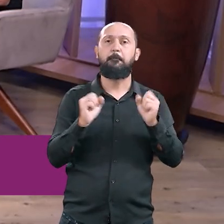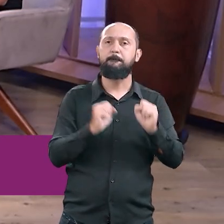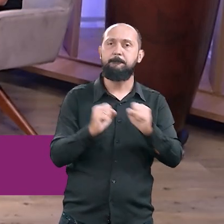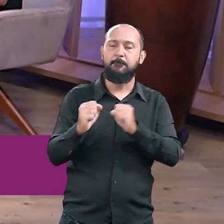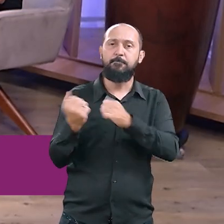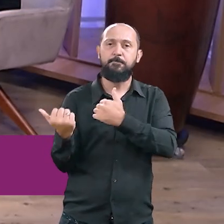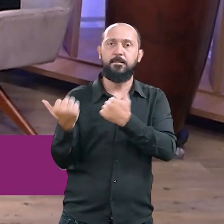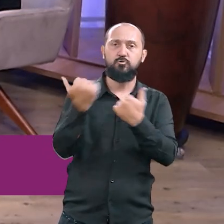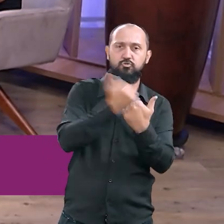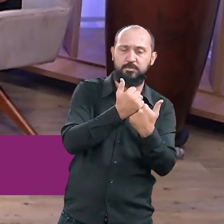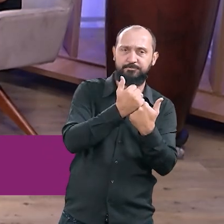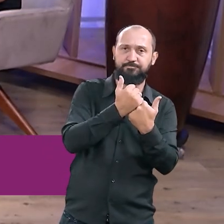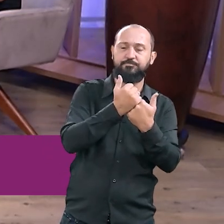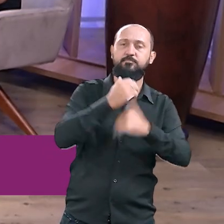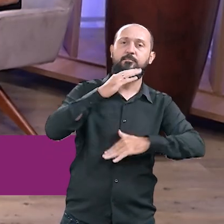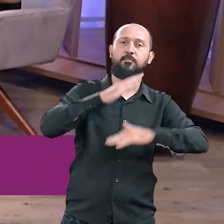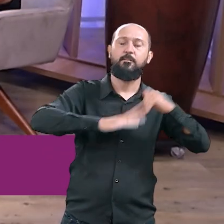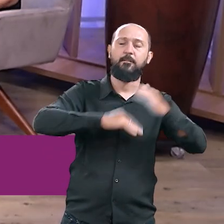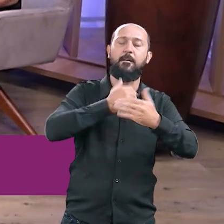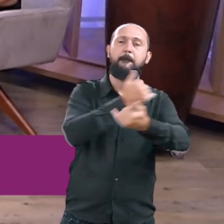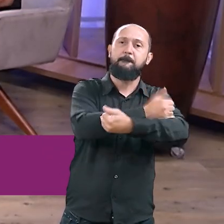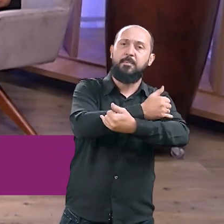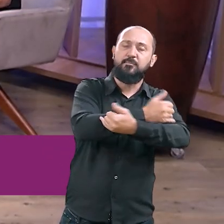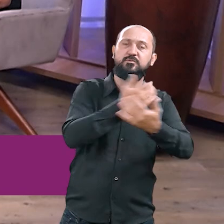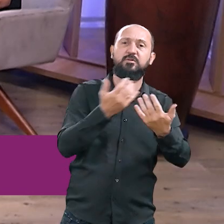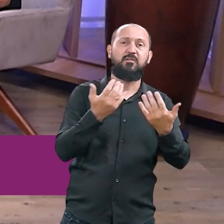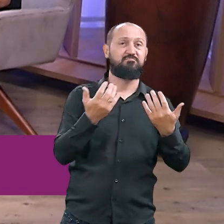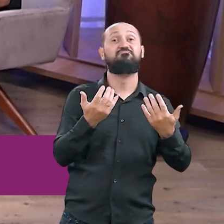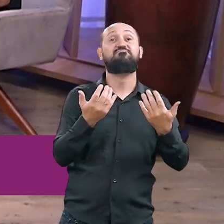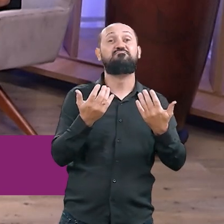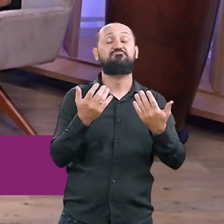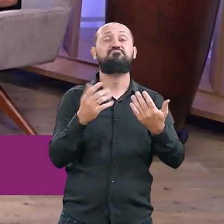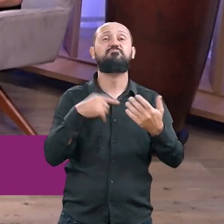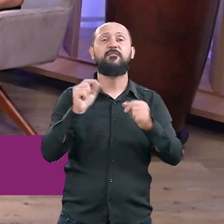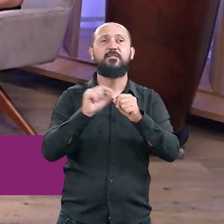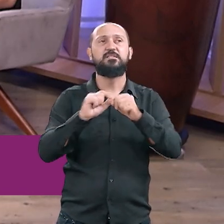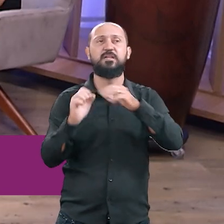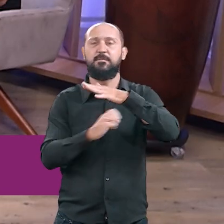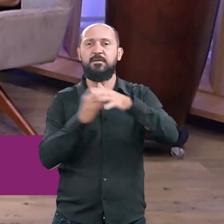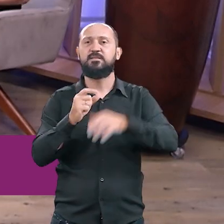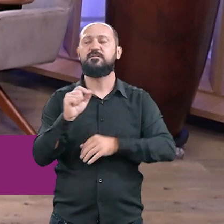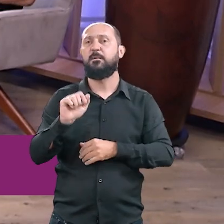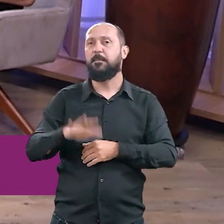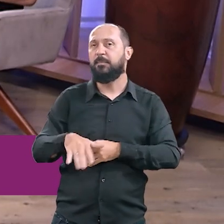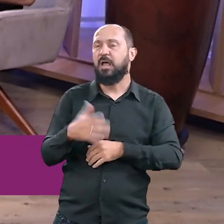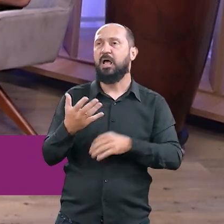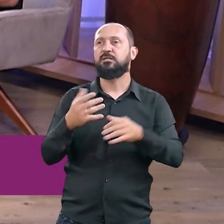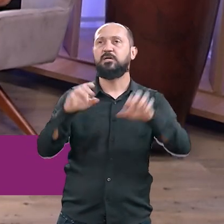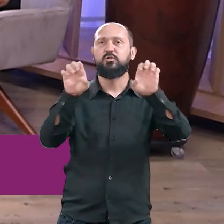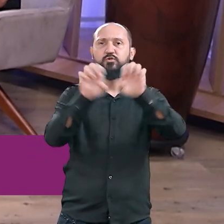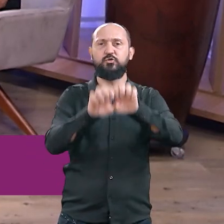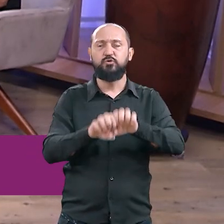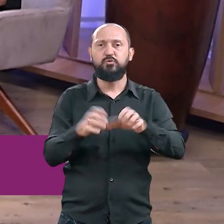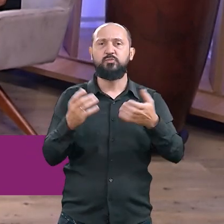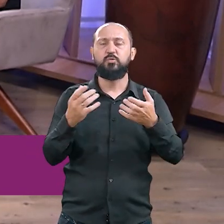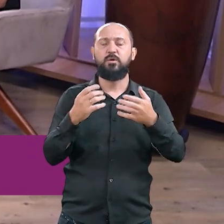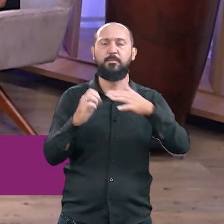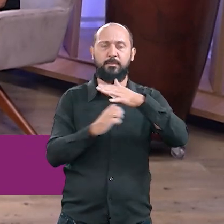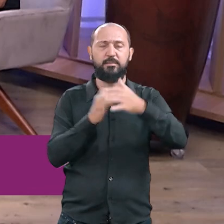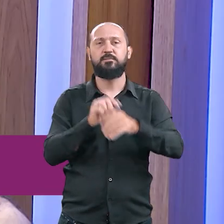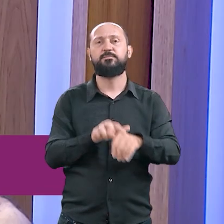mas ela pode ser usada de maneira errada. Nesse sentido mais profissional, já que você colocou para a gente a questão do Uber, do Airbnb,